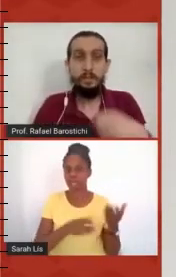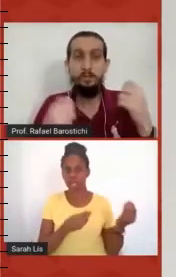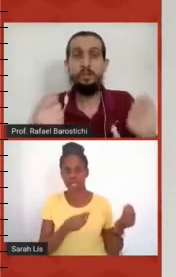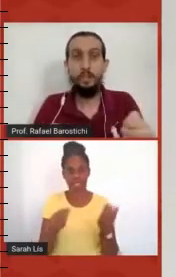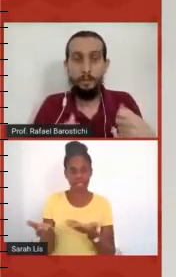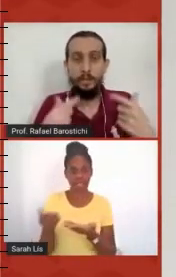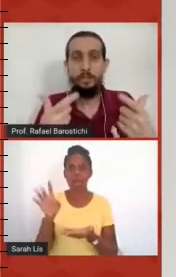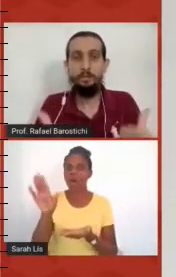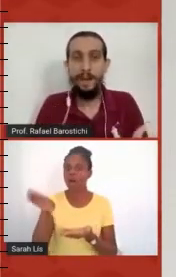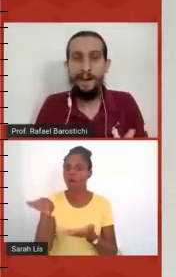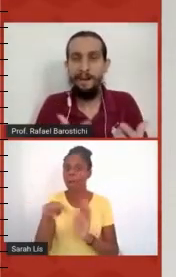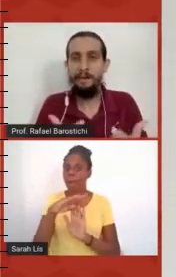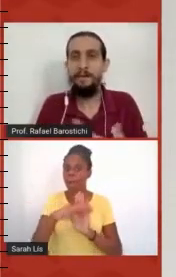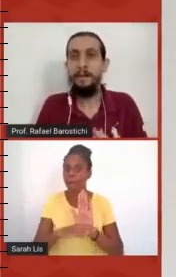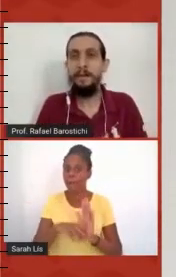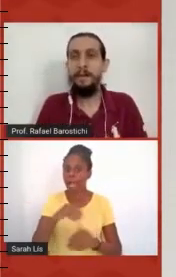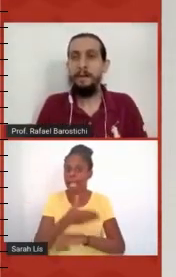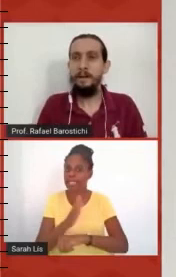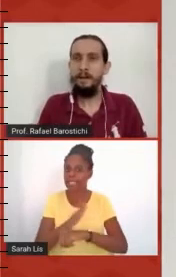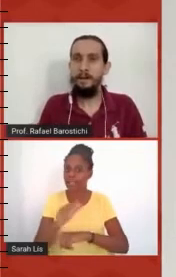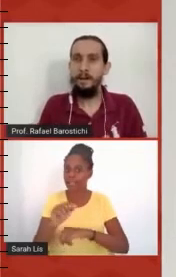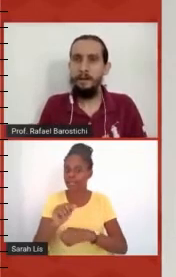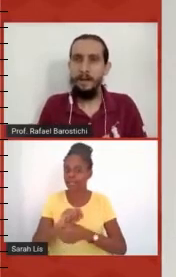é a lista de exercícios que eu sugiro para você estudar,